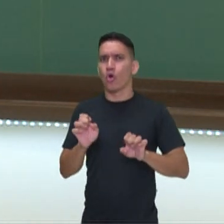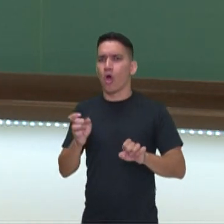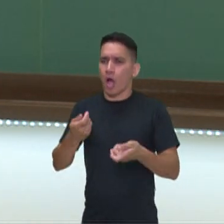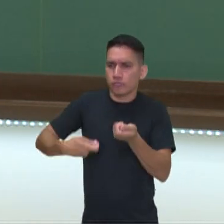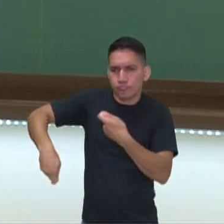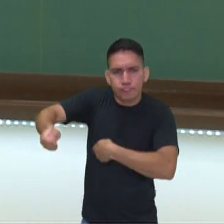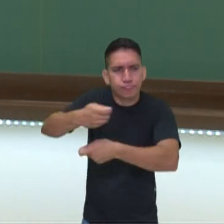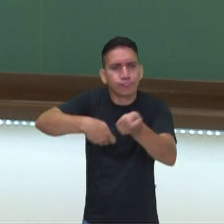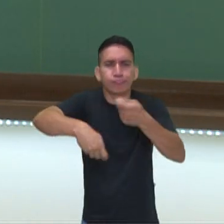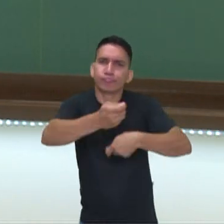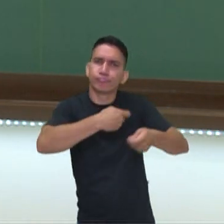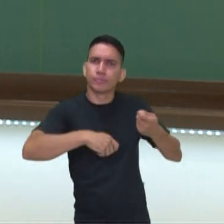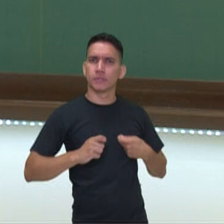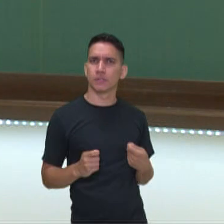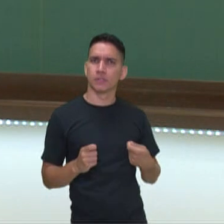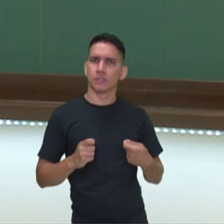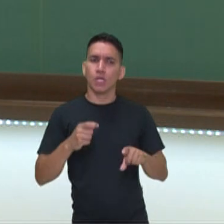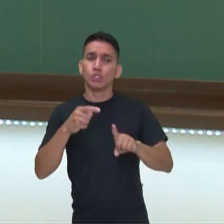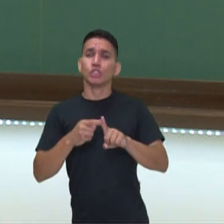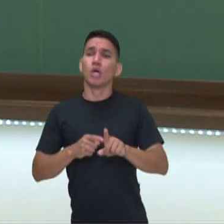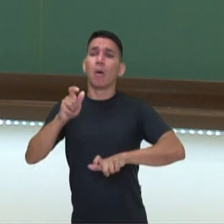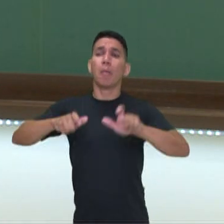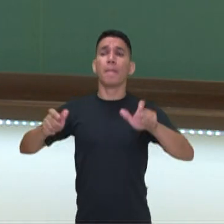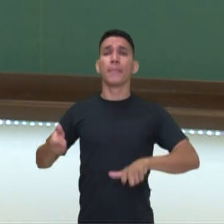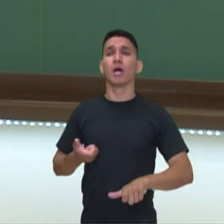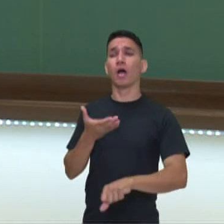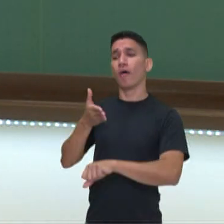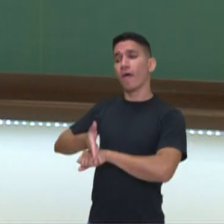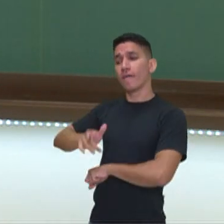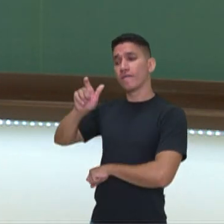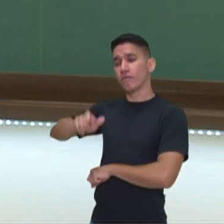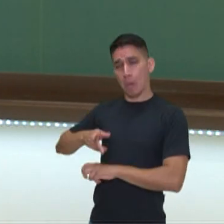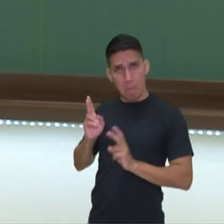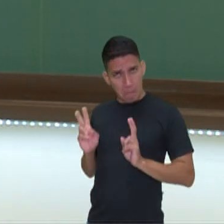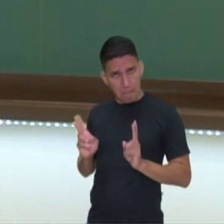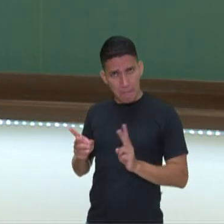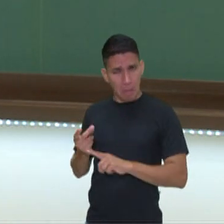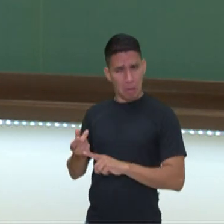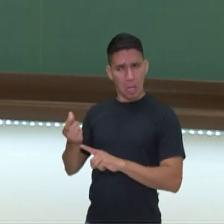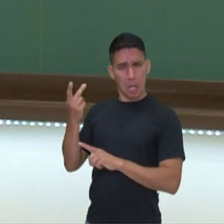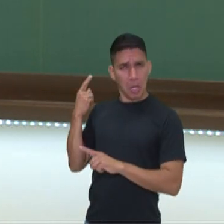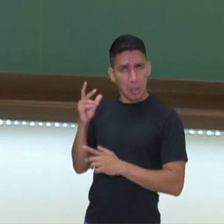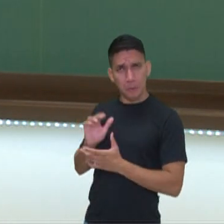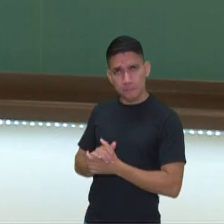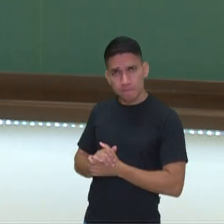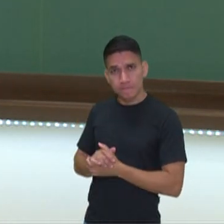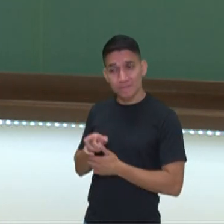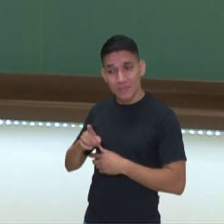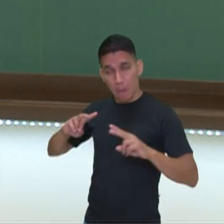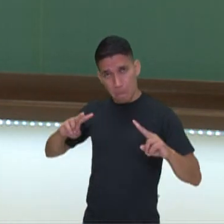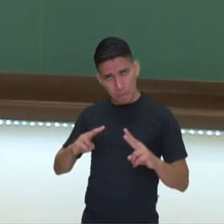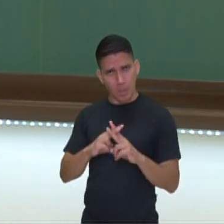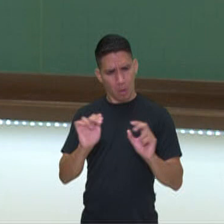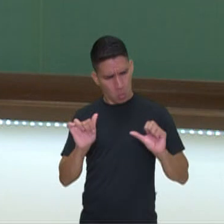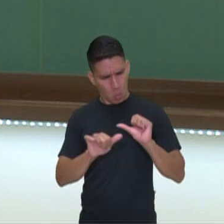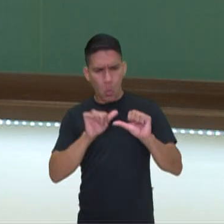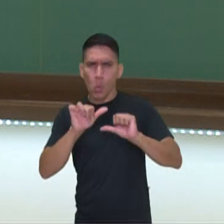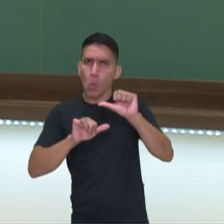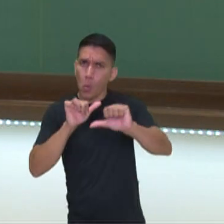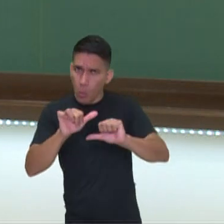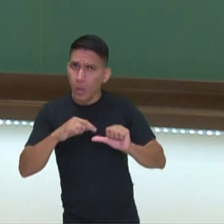econômicas, o tipo de população morando em Paris, sempre foi o mesmo desenho da cidade? Paris sofreu